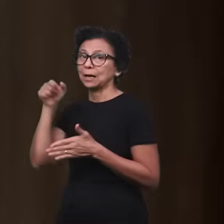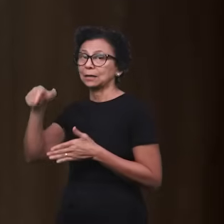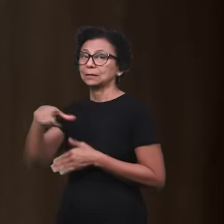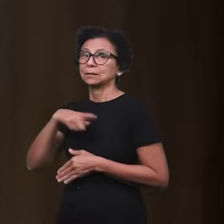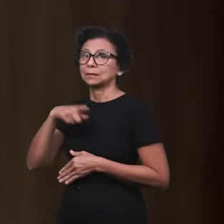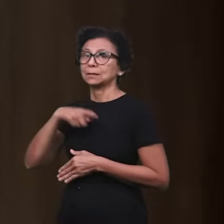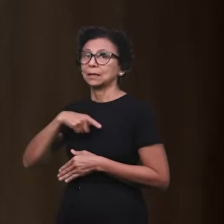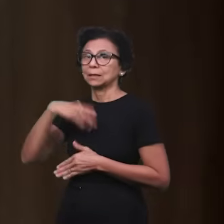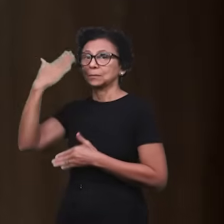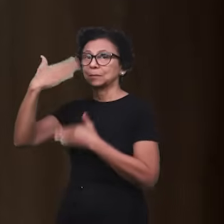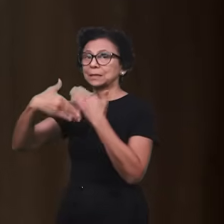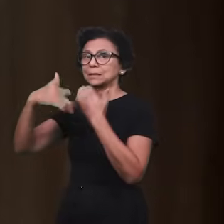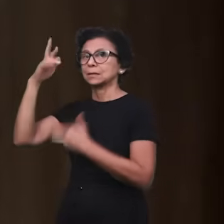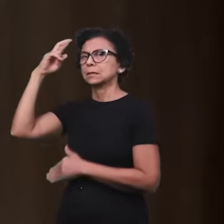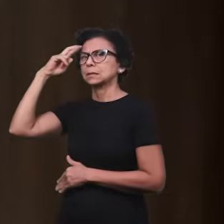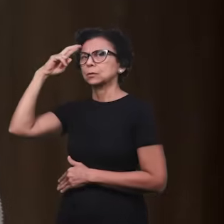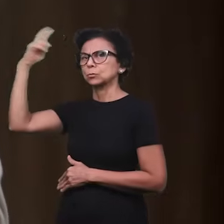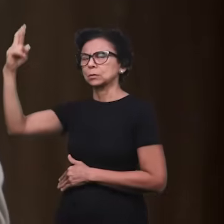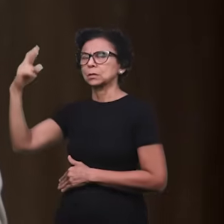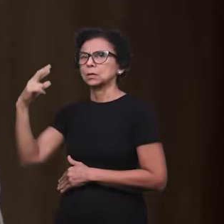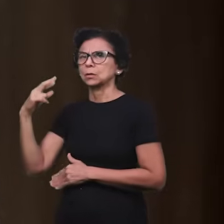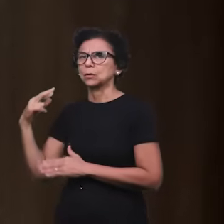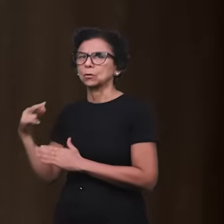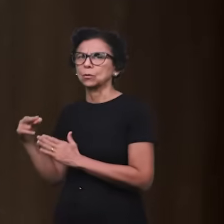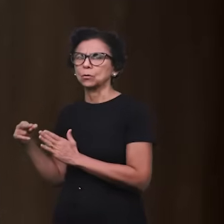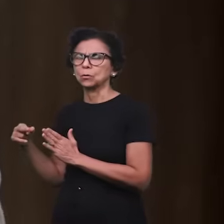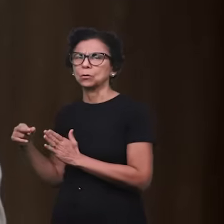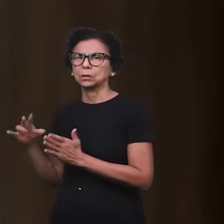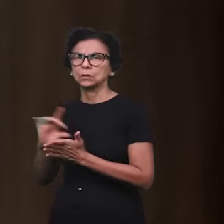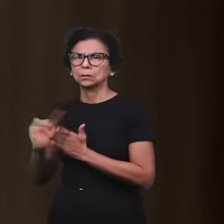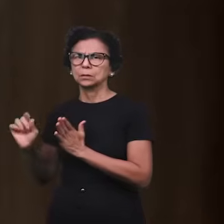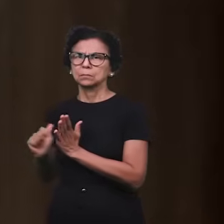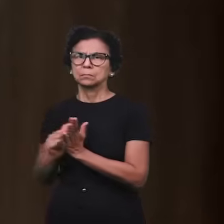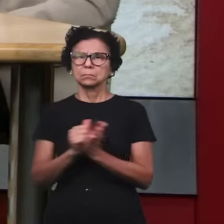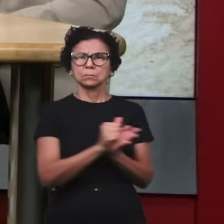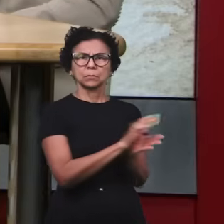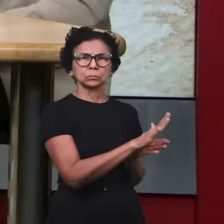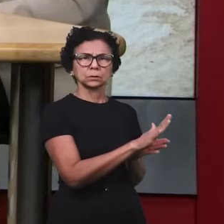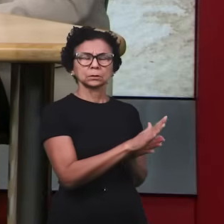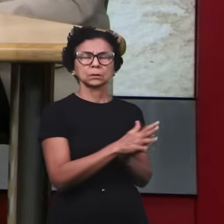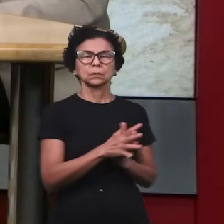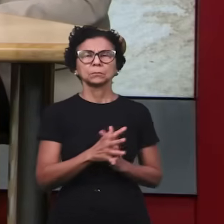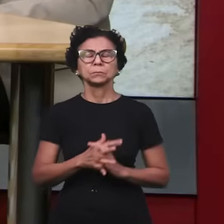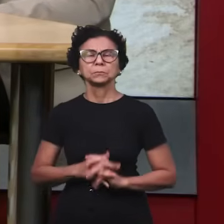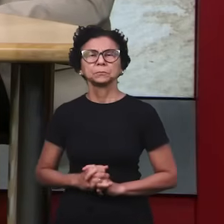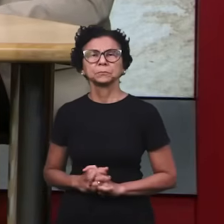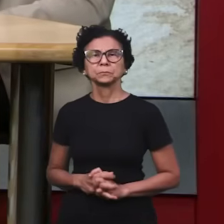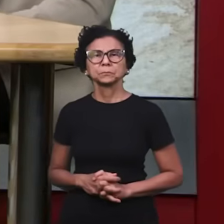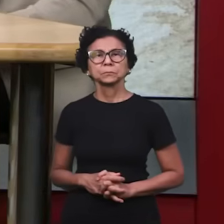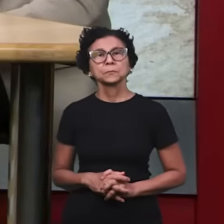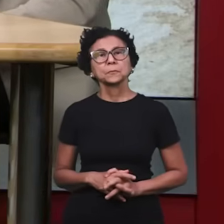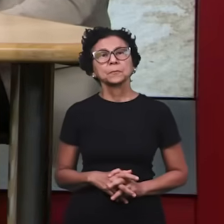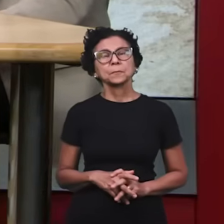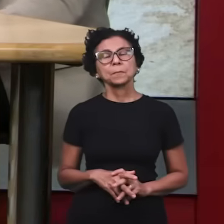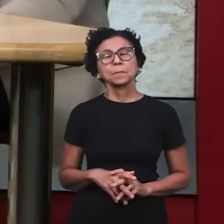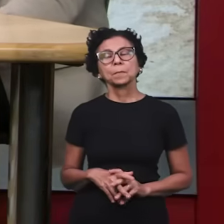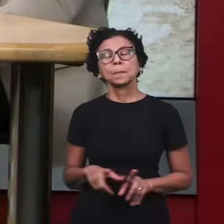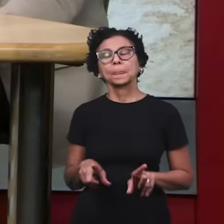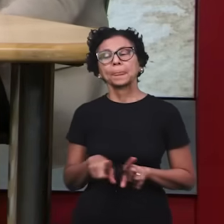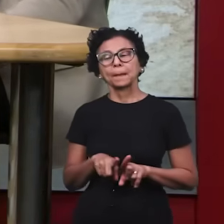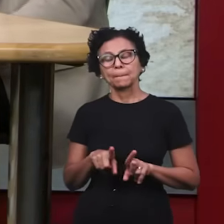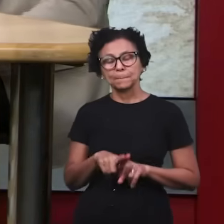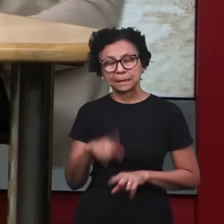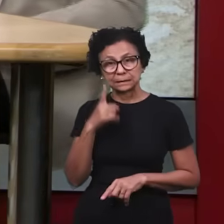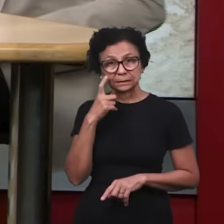presença do Senhor, que detém essa invasão dos inimigos. E tinha um